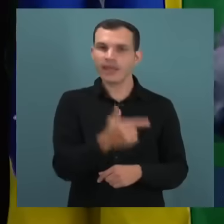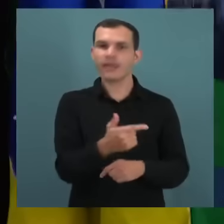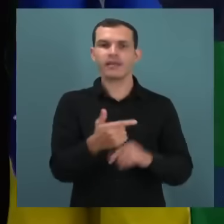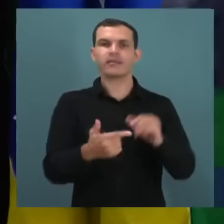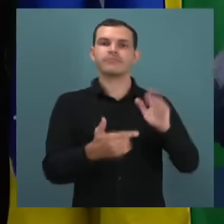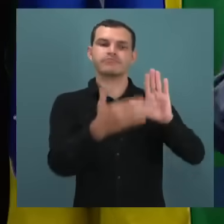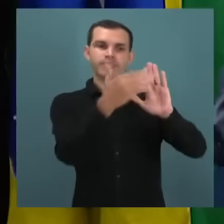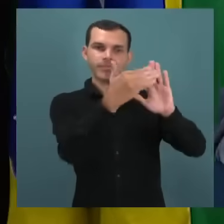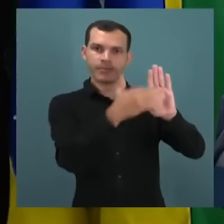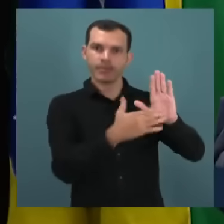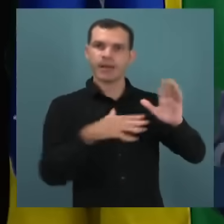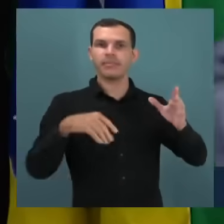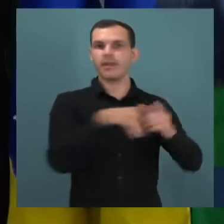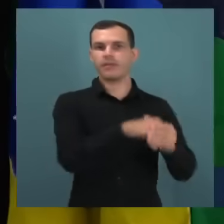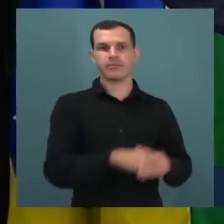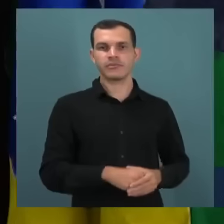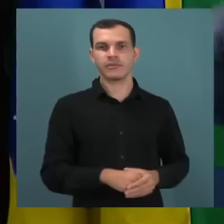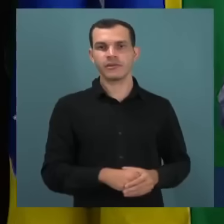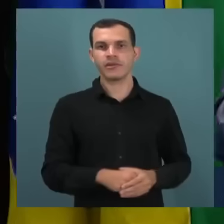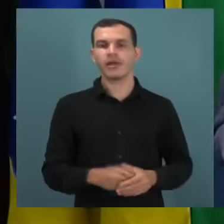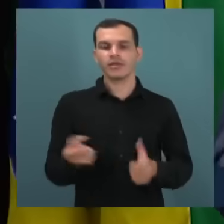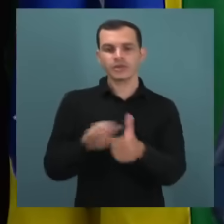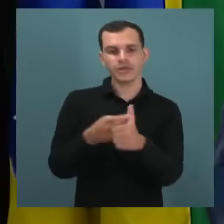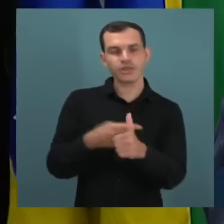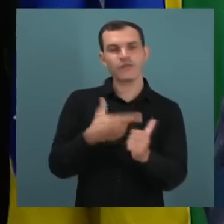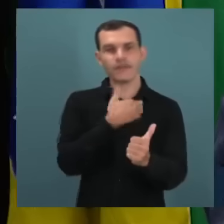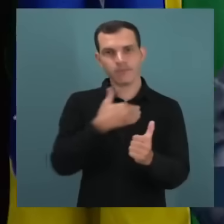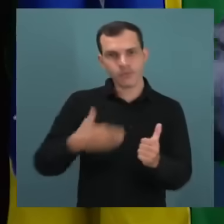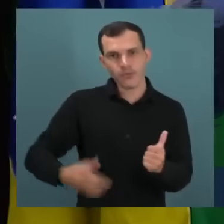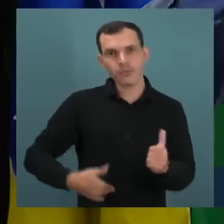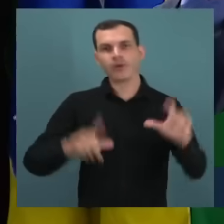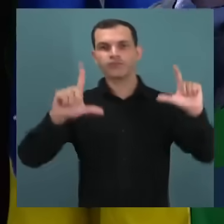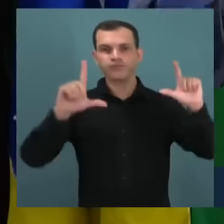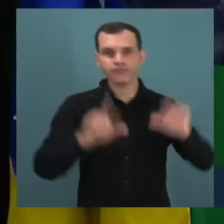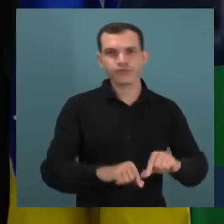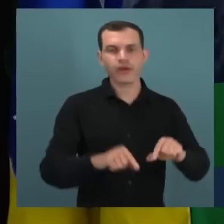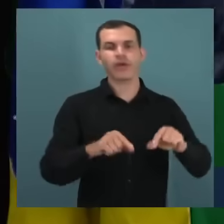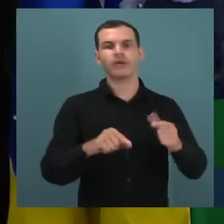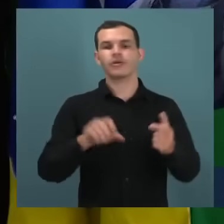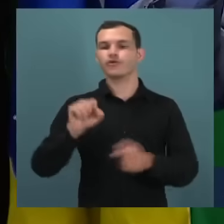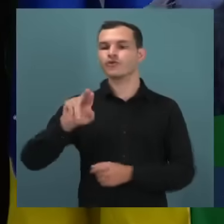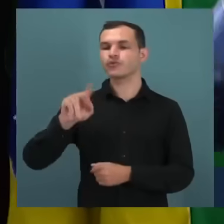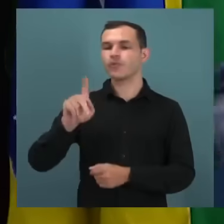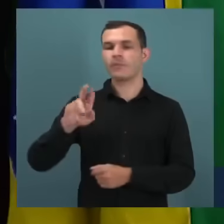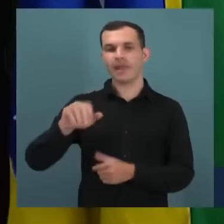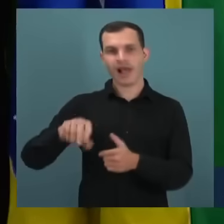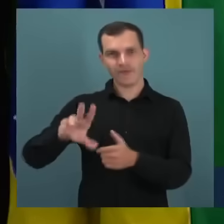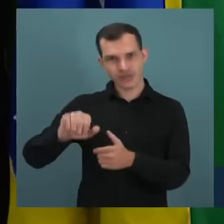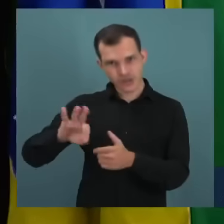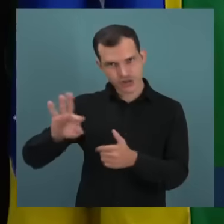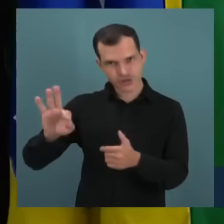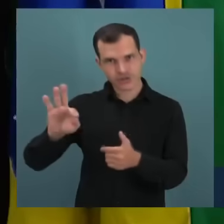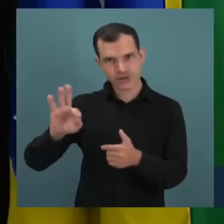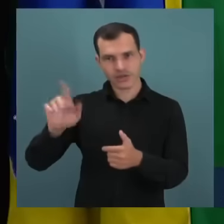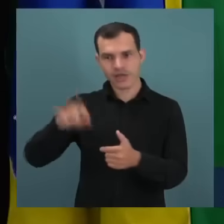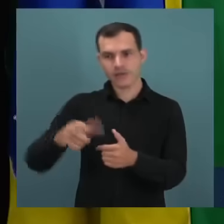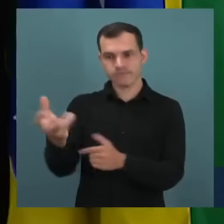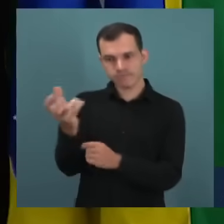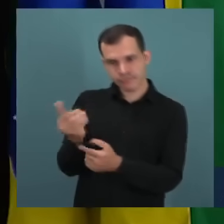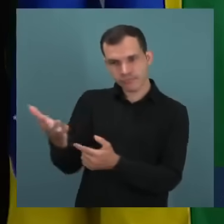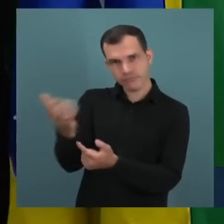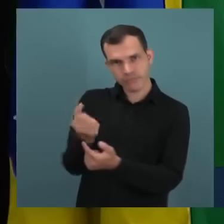Brasil, aumentando a dívida pública, diminuindo nosso superávit para financiar a classe média. Por quê? Porque